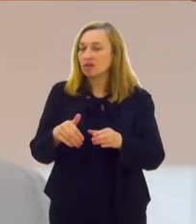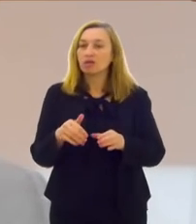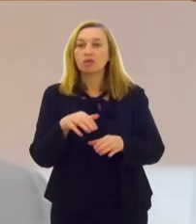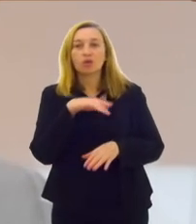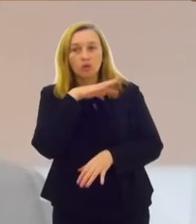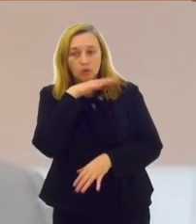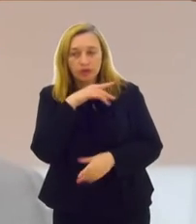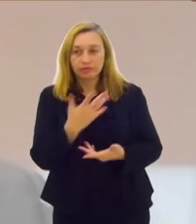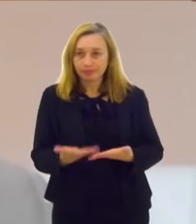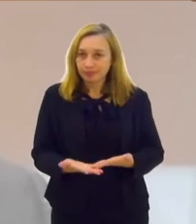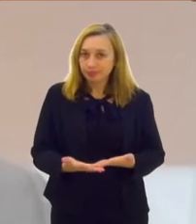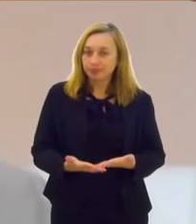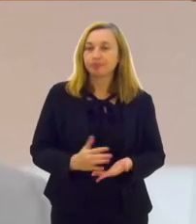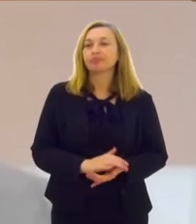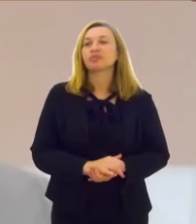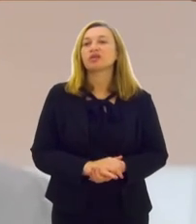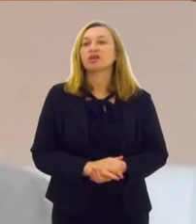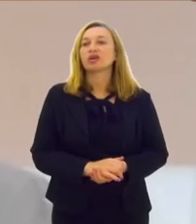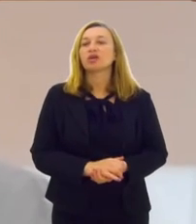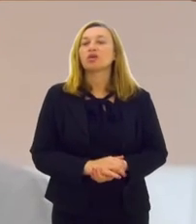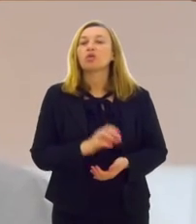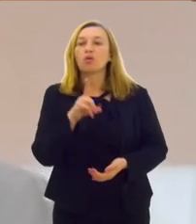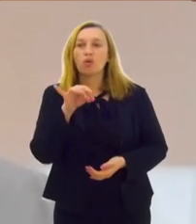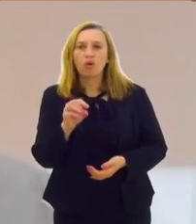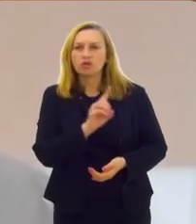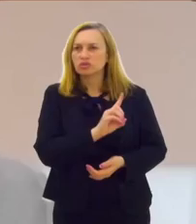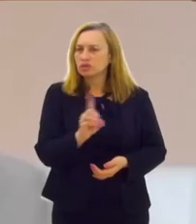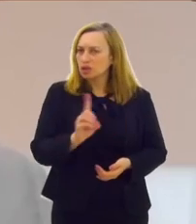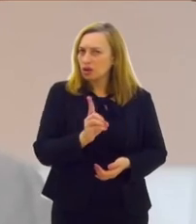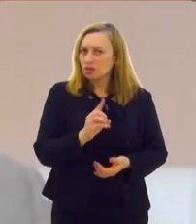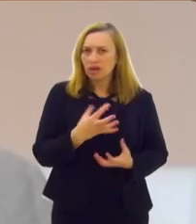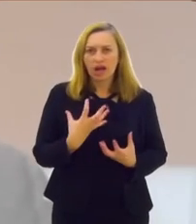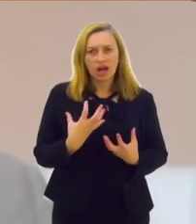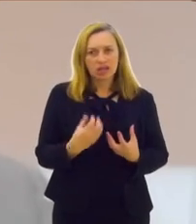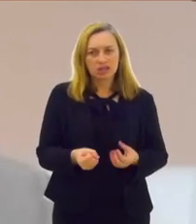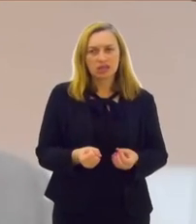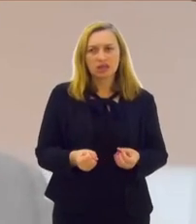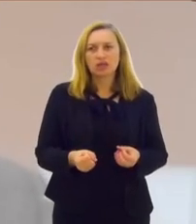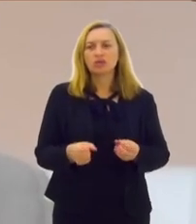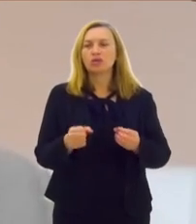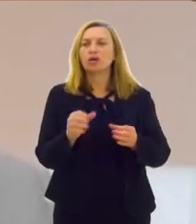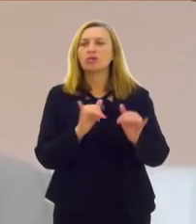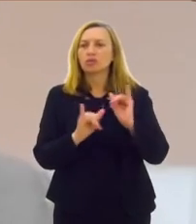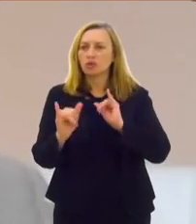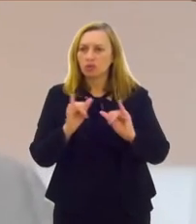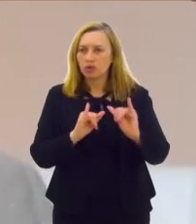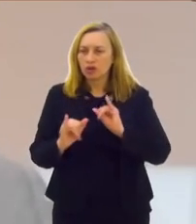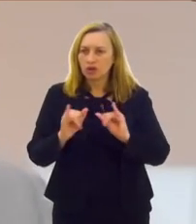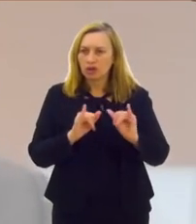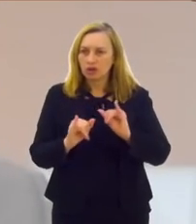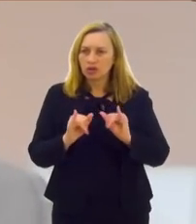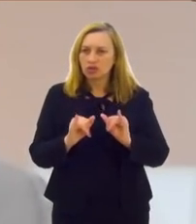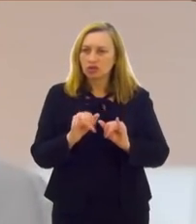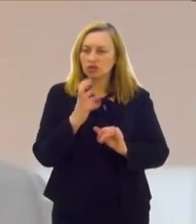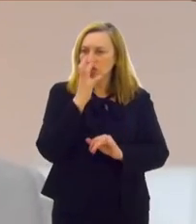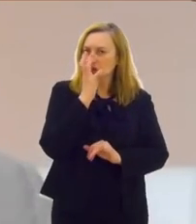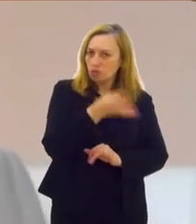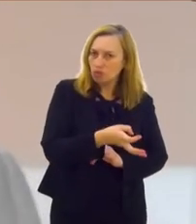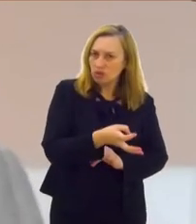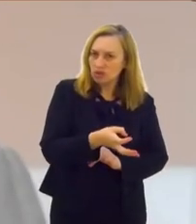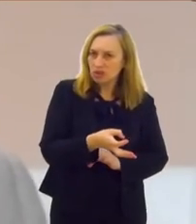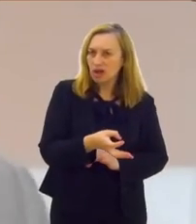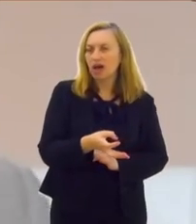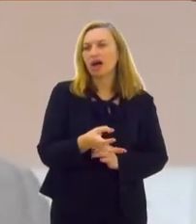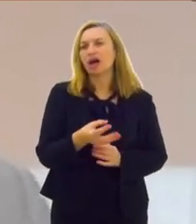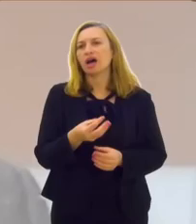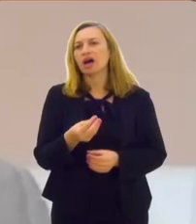eleitoral negativa, né? O nosso código diz que não será tolerada propaganda que caluniar,